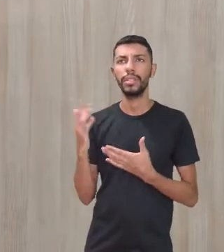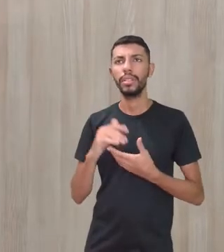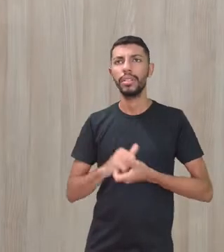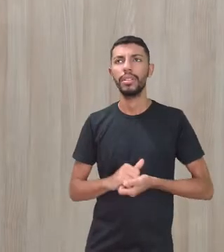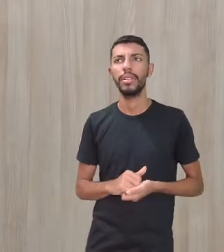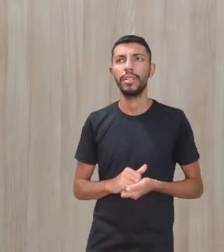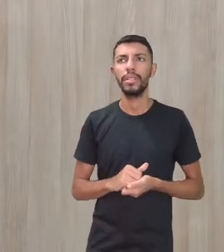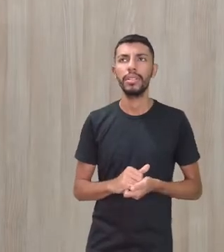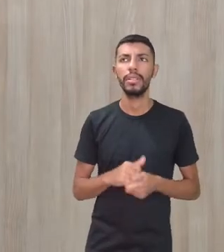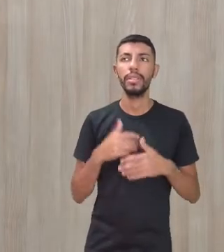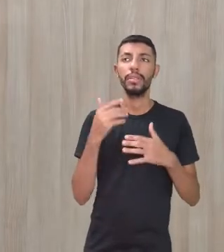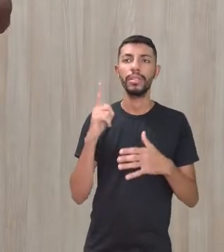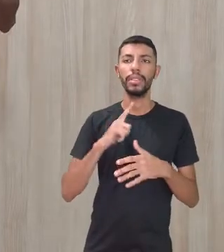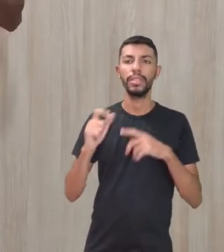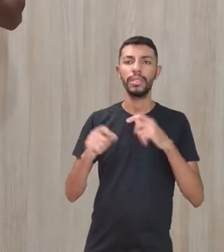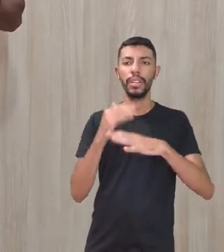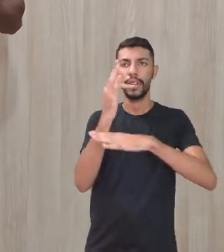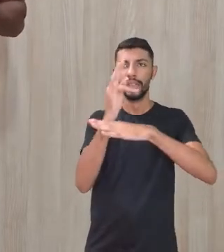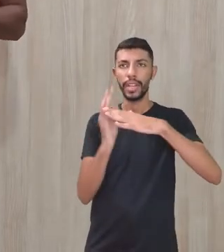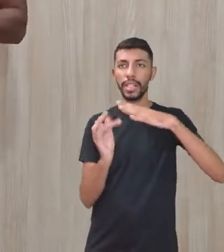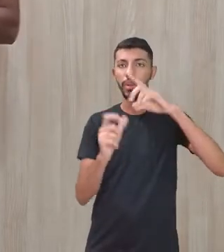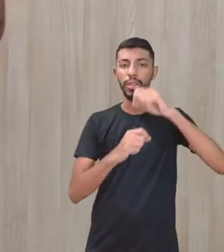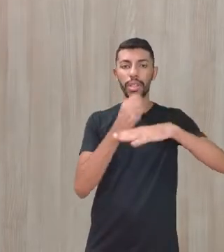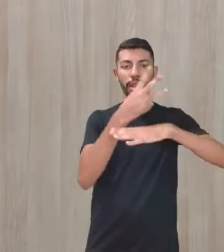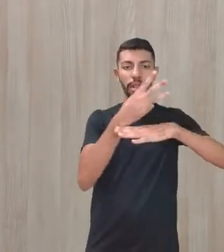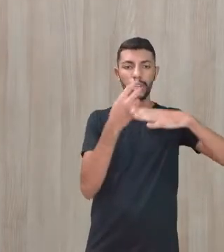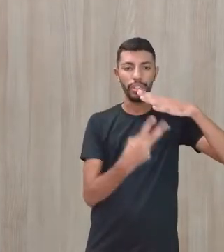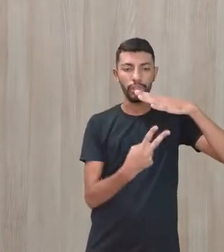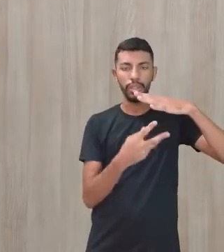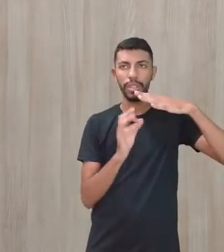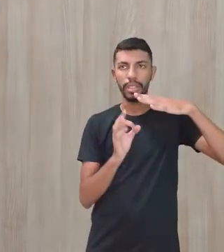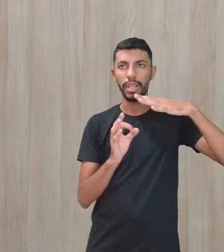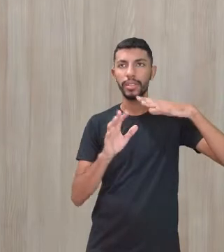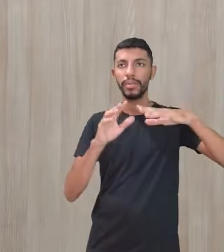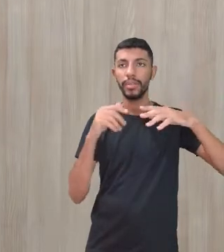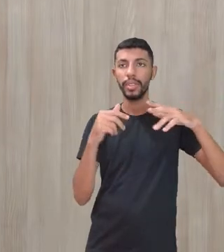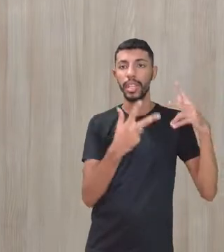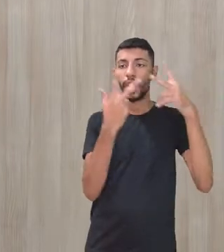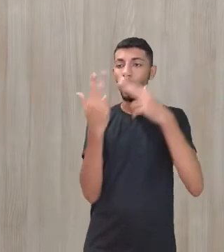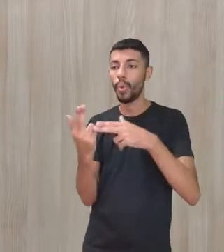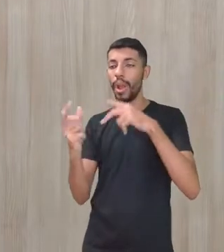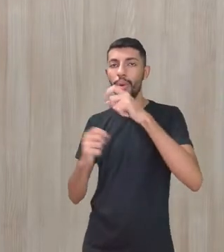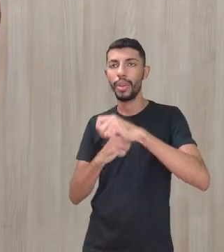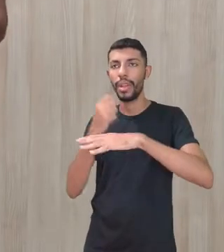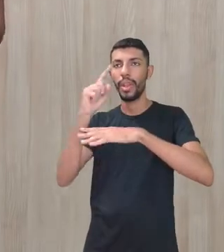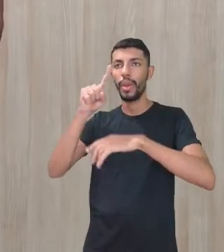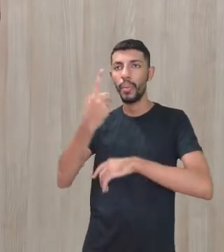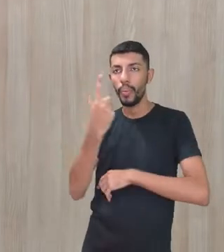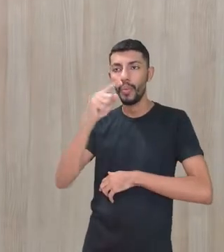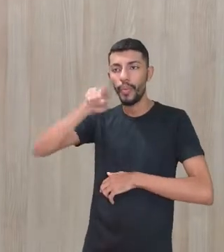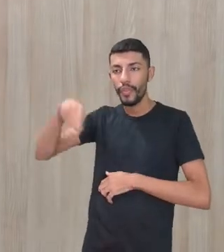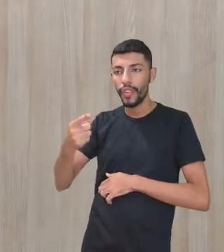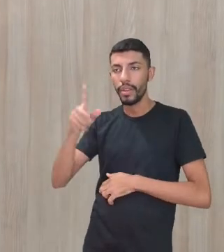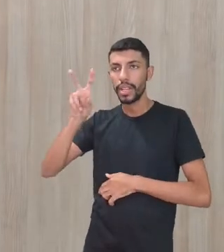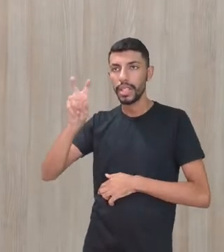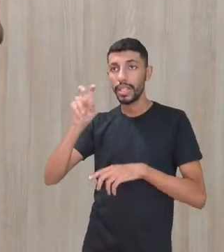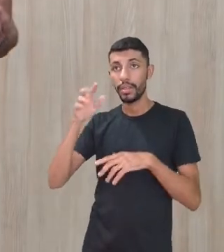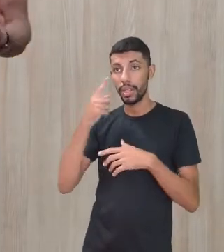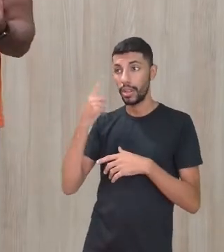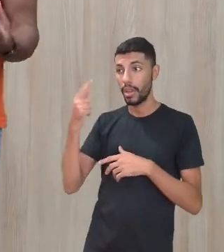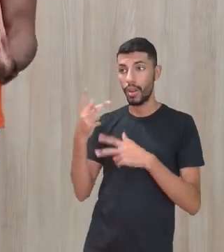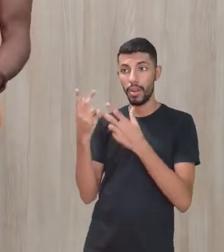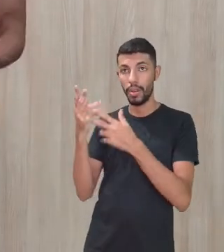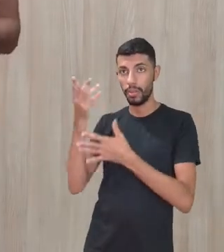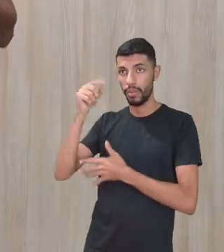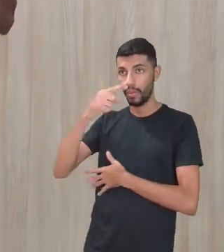Ó, eu tenho aqui a fração 3 meios, certo? Igual a 1,5. Então, pode notar que essa igualdade aí